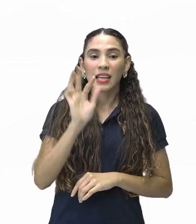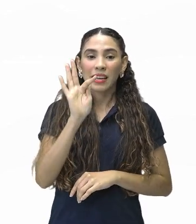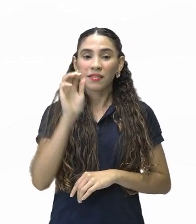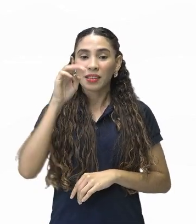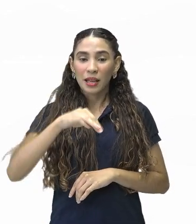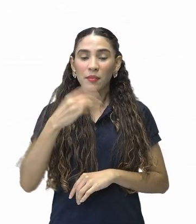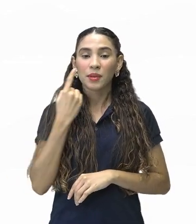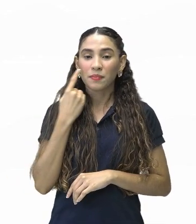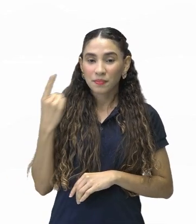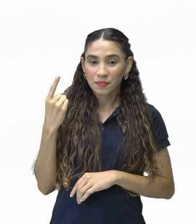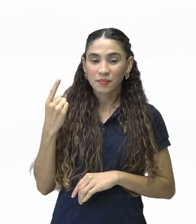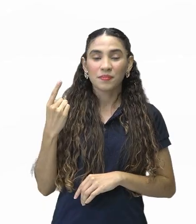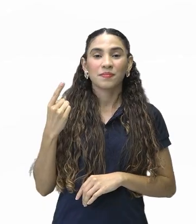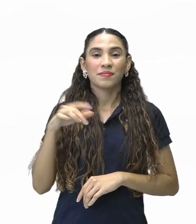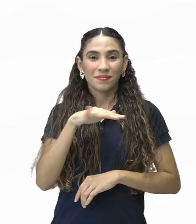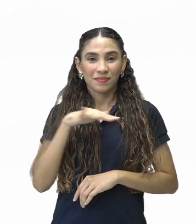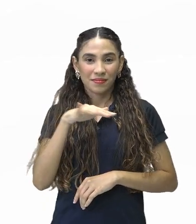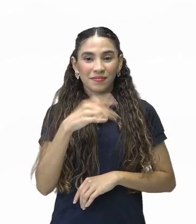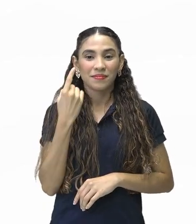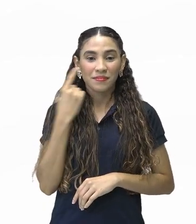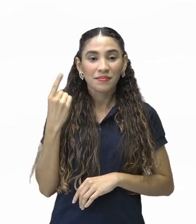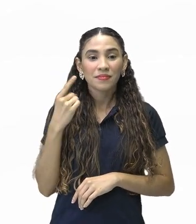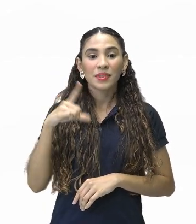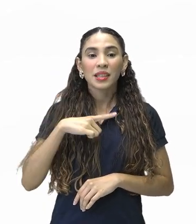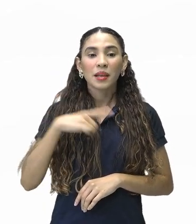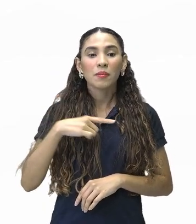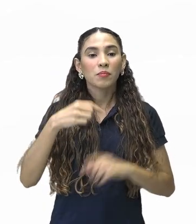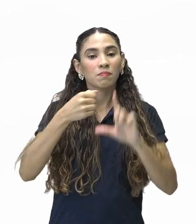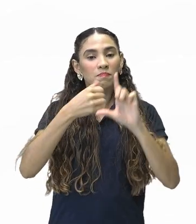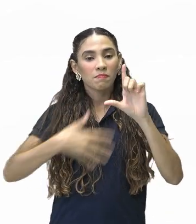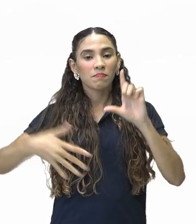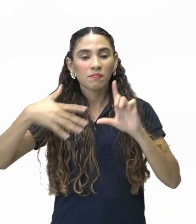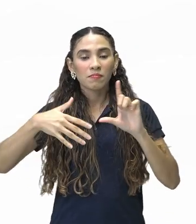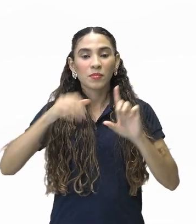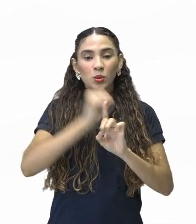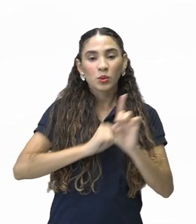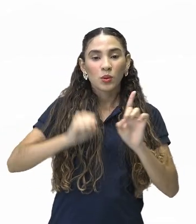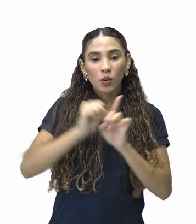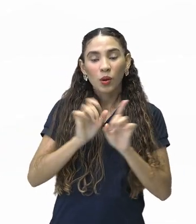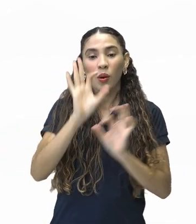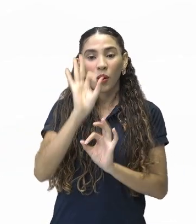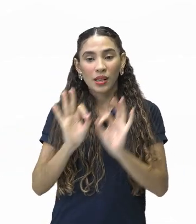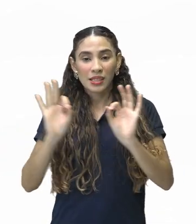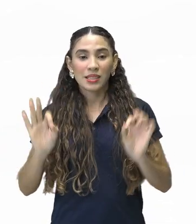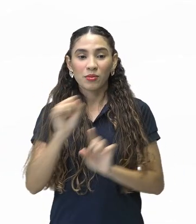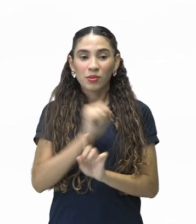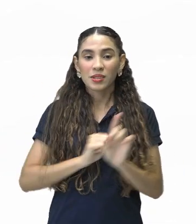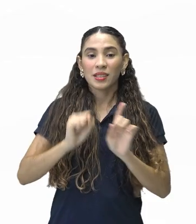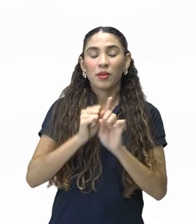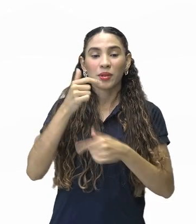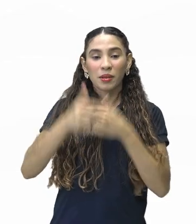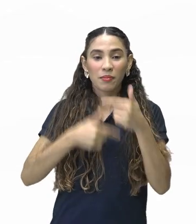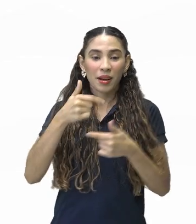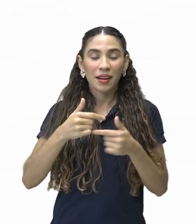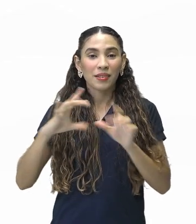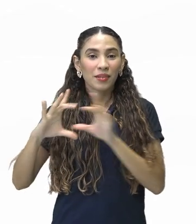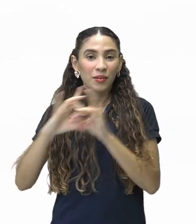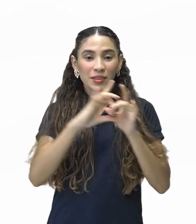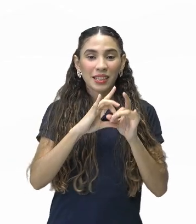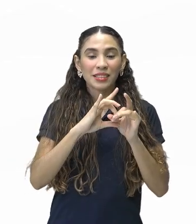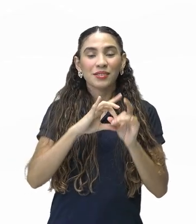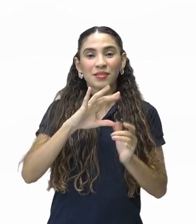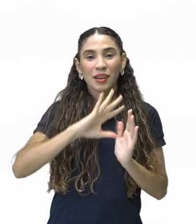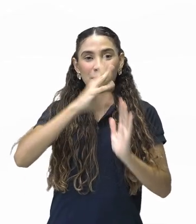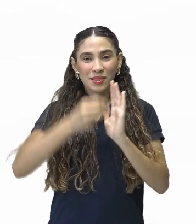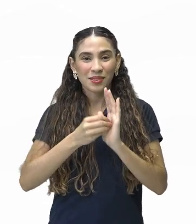de Manaus, Zona Franca, uma abordagem sociológica. Organização social do trabalho no